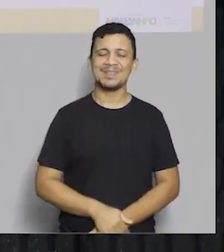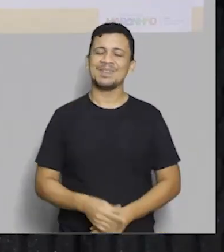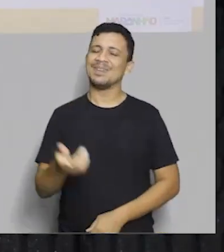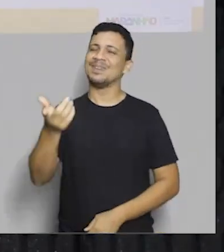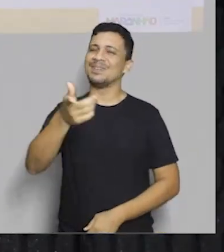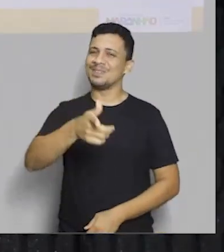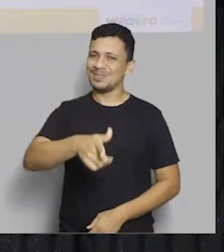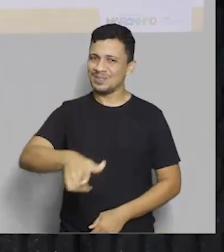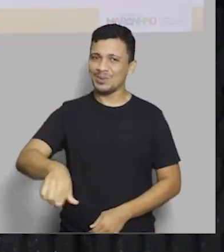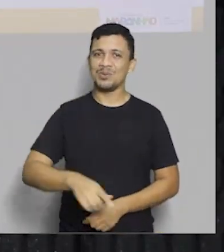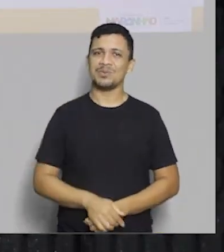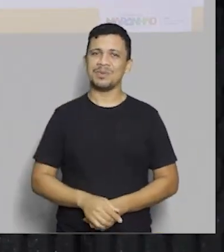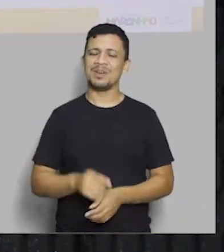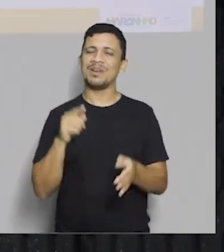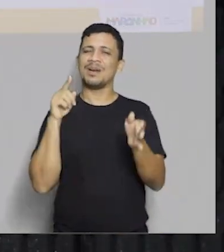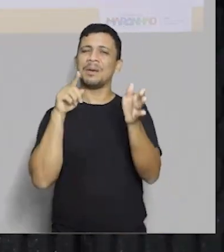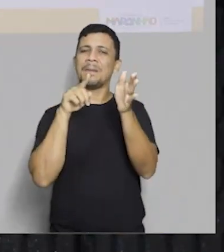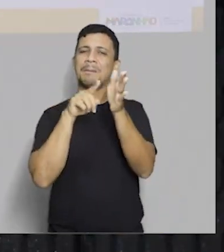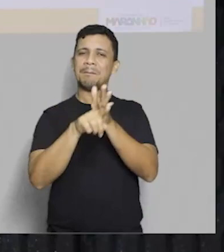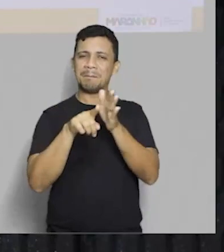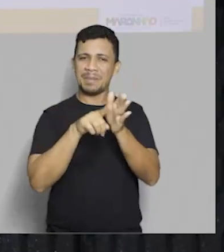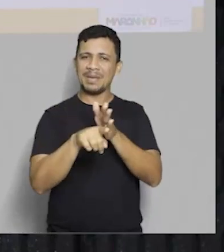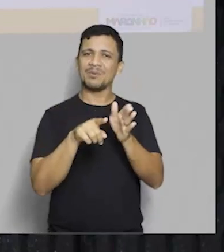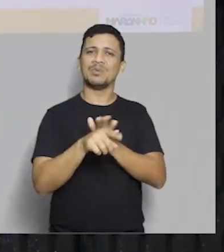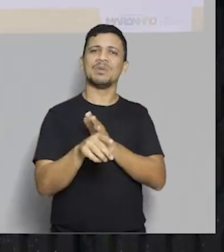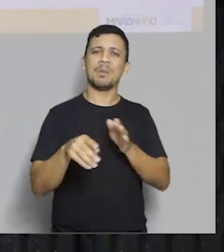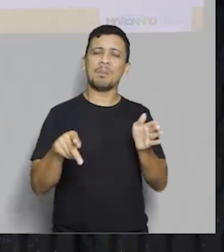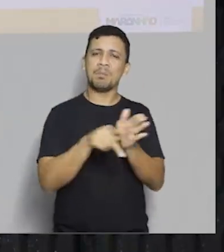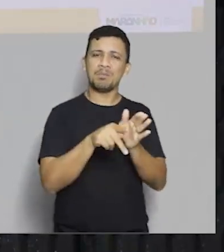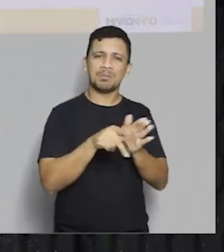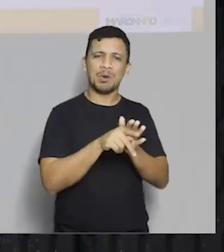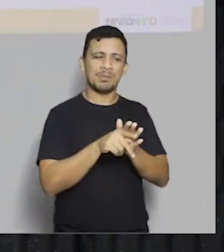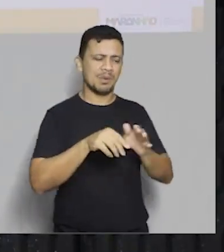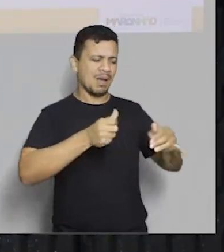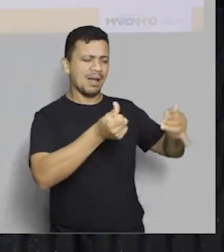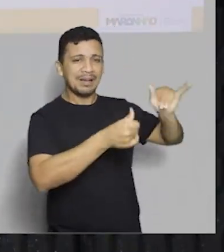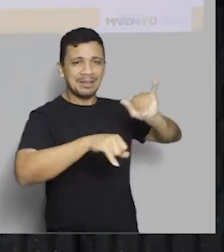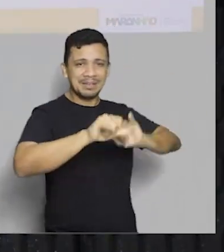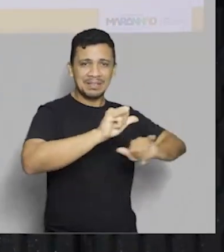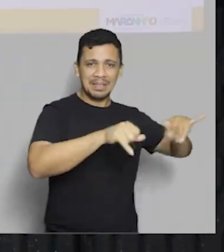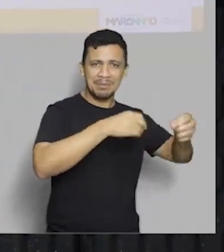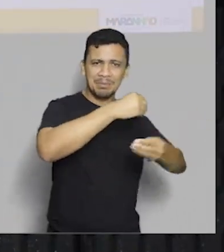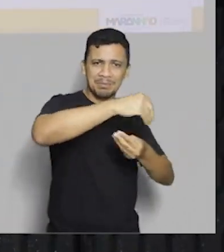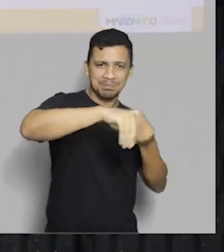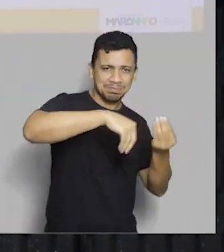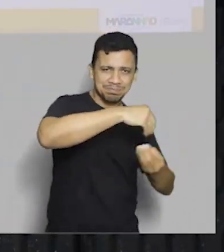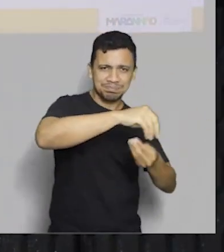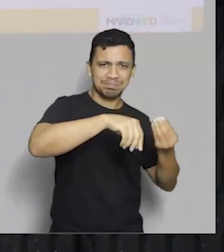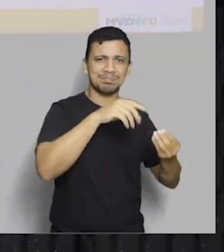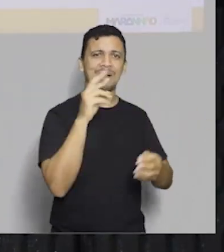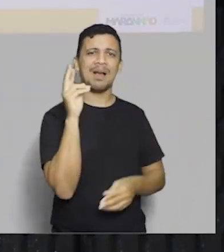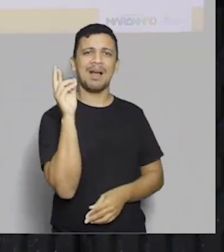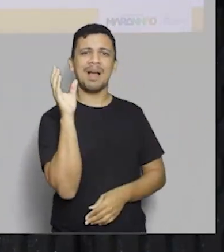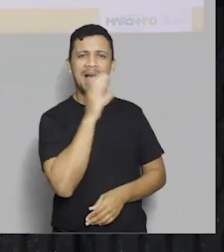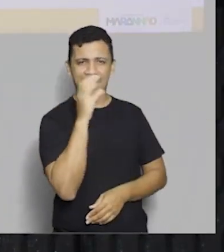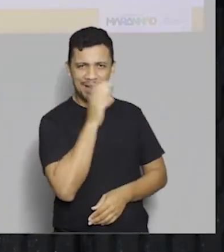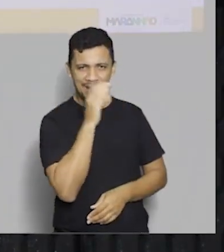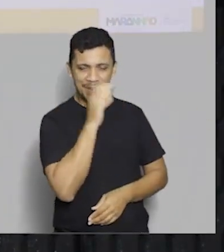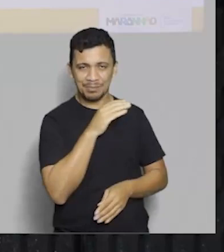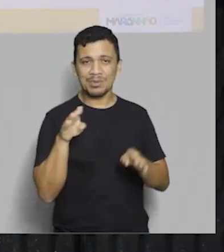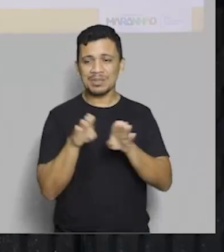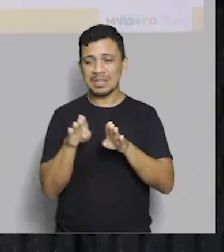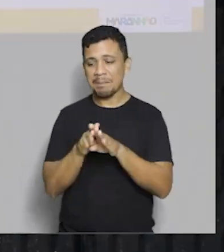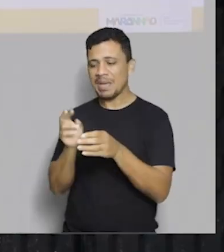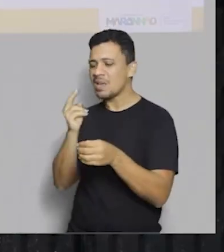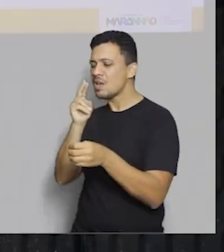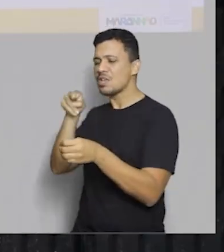uma vez, é uma questão que envolve cinética e química nuclear, porque, no fim das contas, ela está